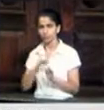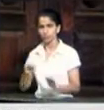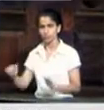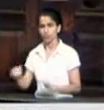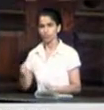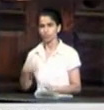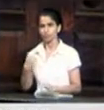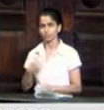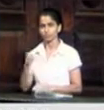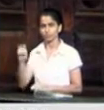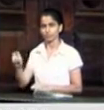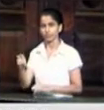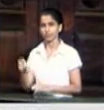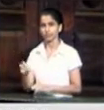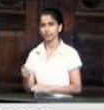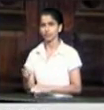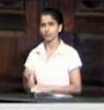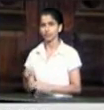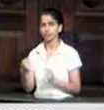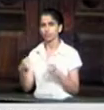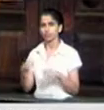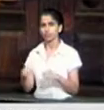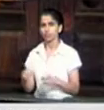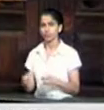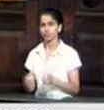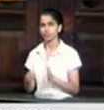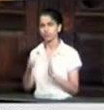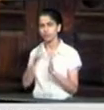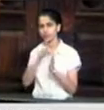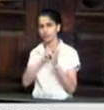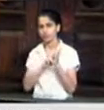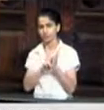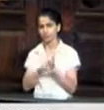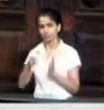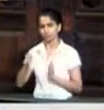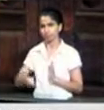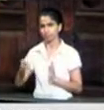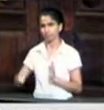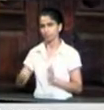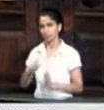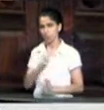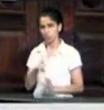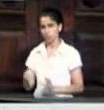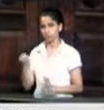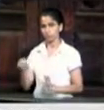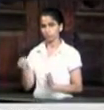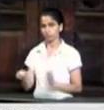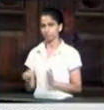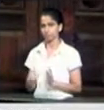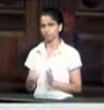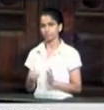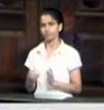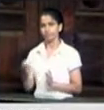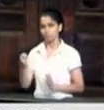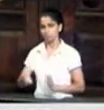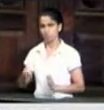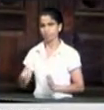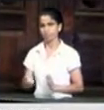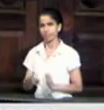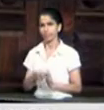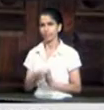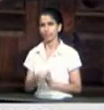5 anos sendo obrigadas a escrever a sua redação, obrigadas por um professor do Pedro II, obrigadas a